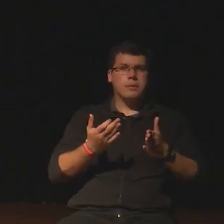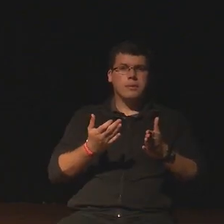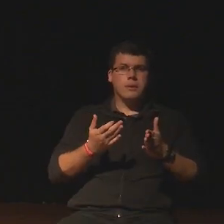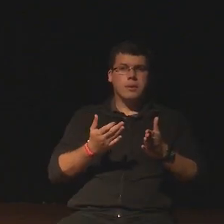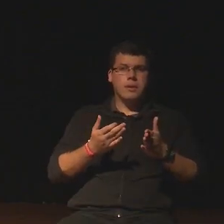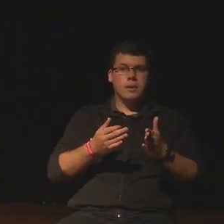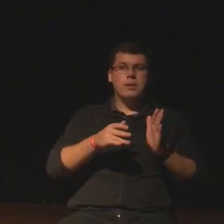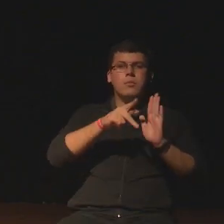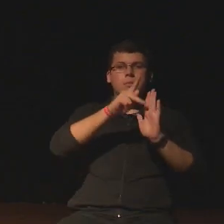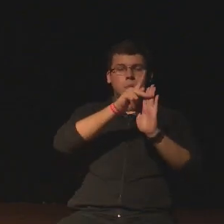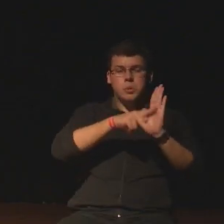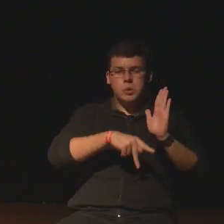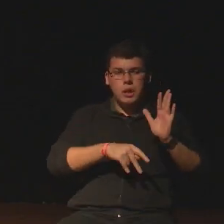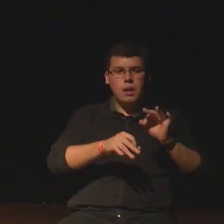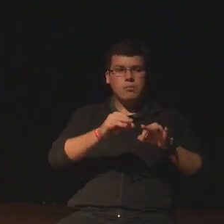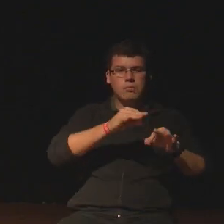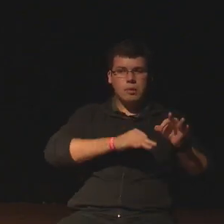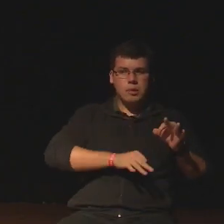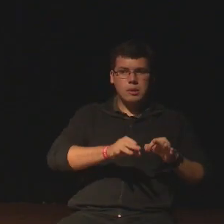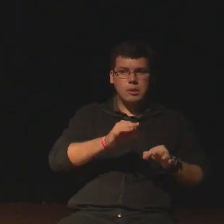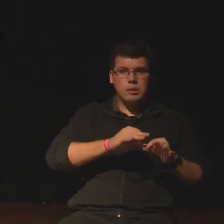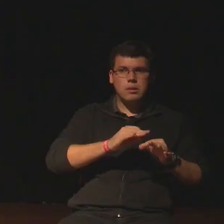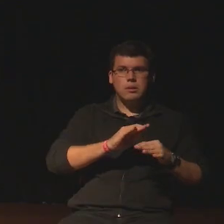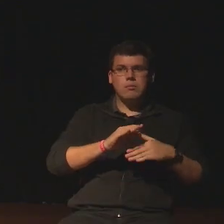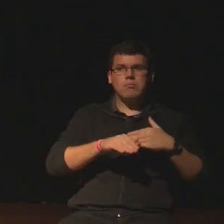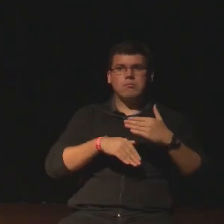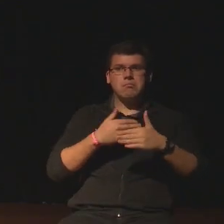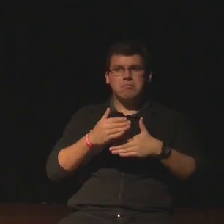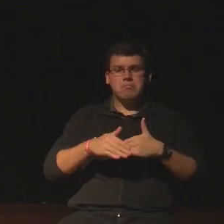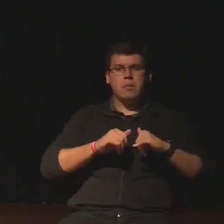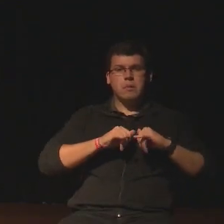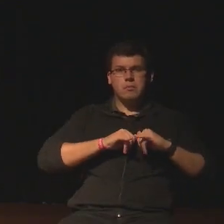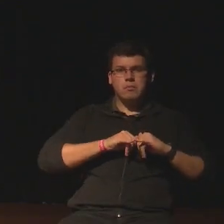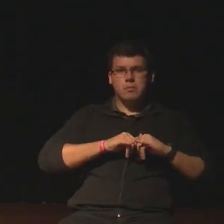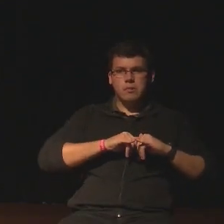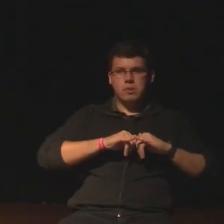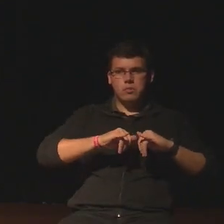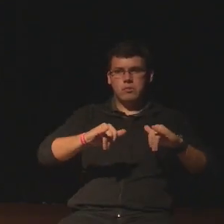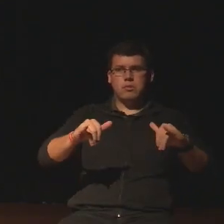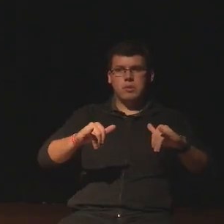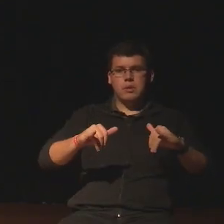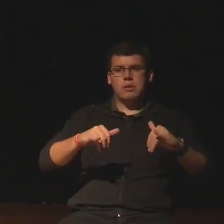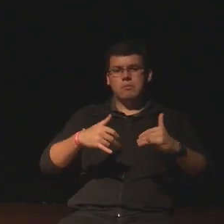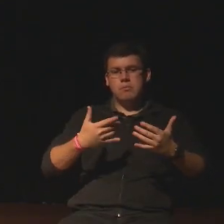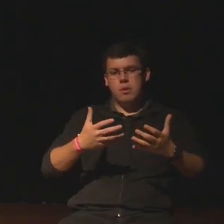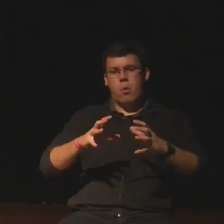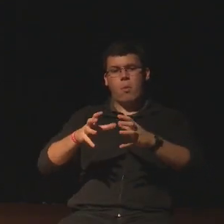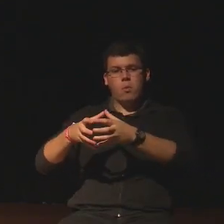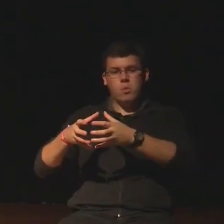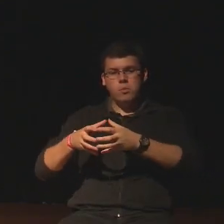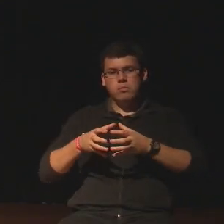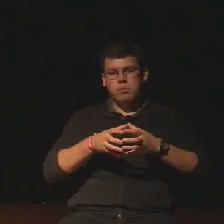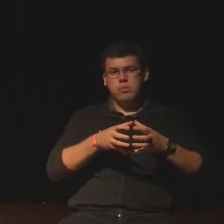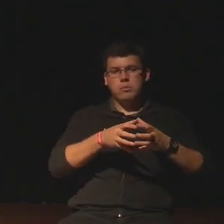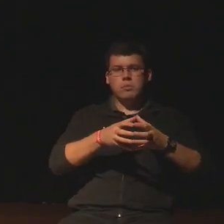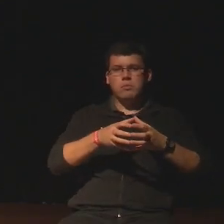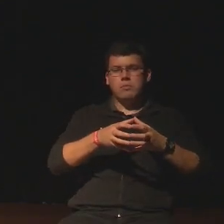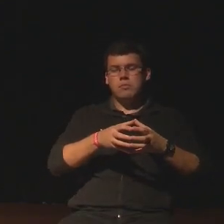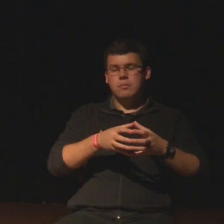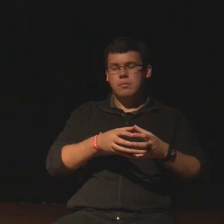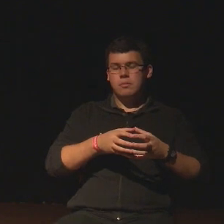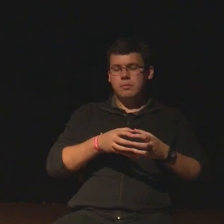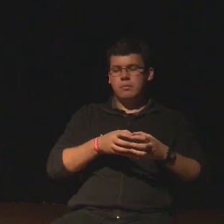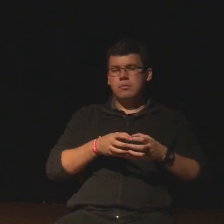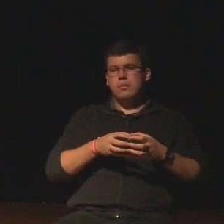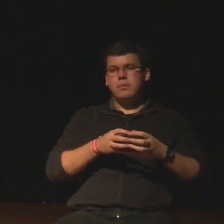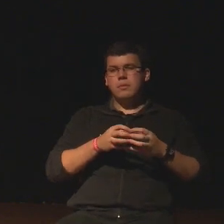projeto. Aí a gente lança o edital para que as organizações se candidatem